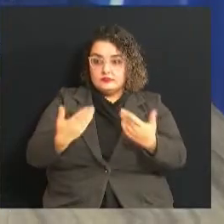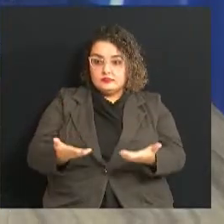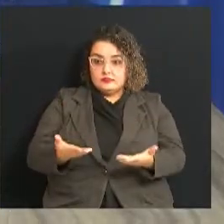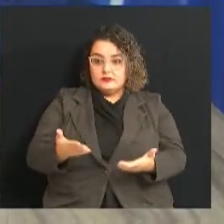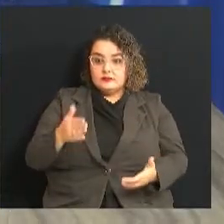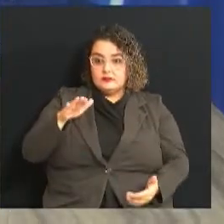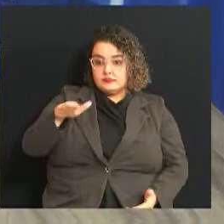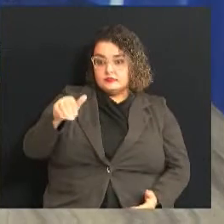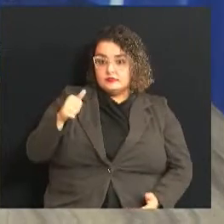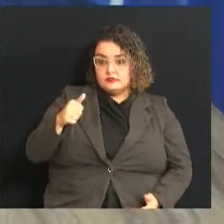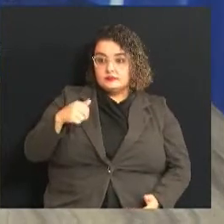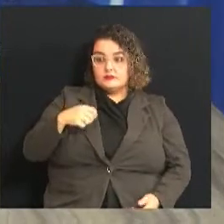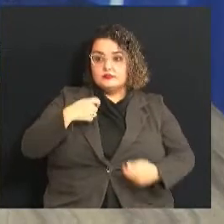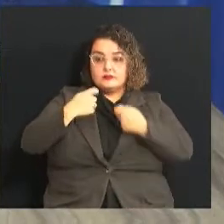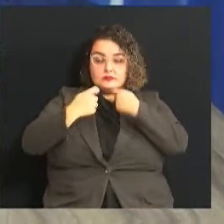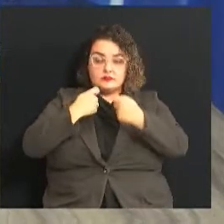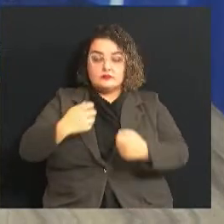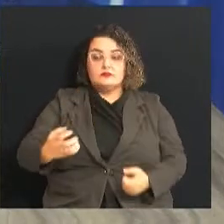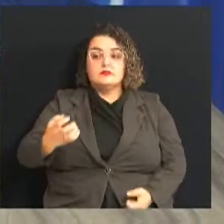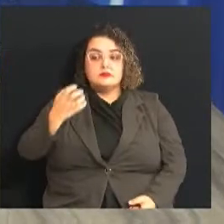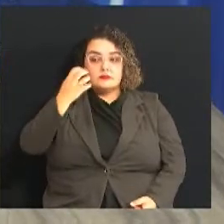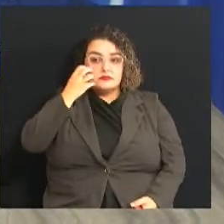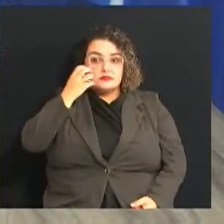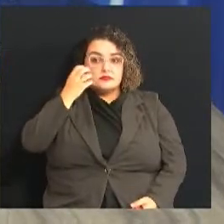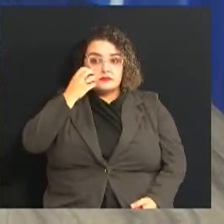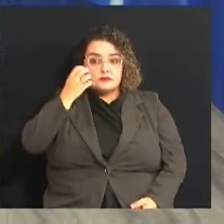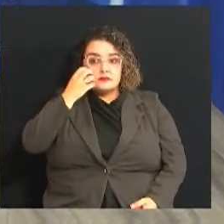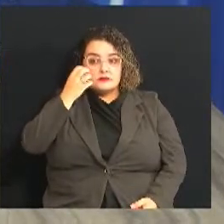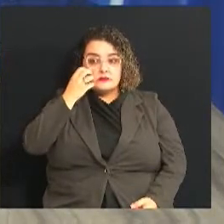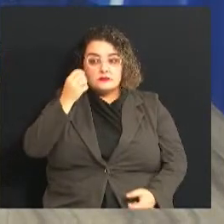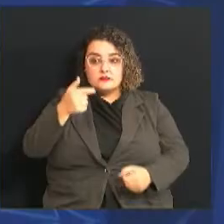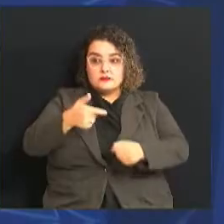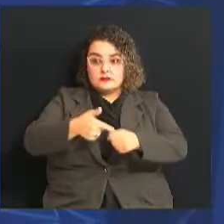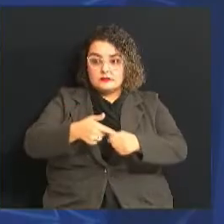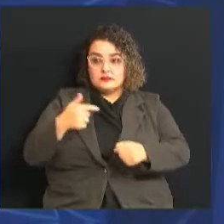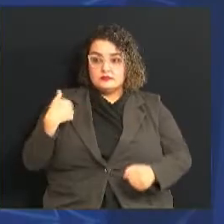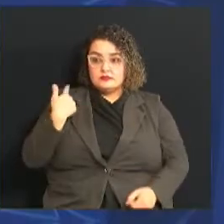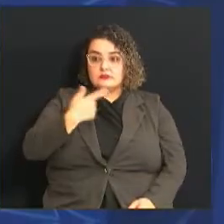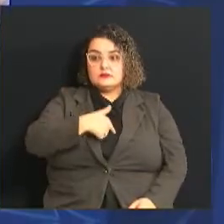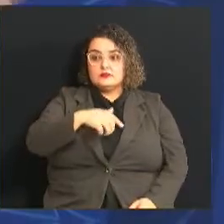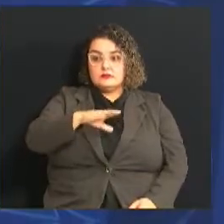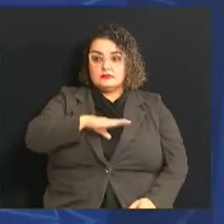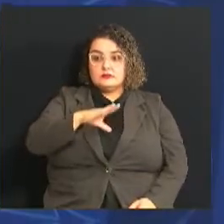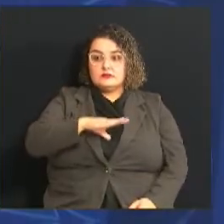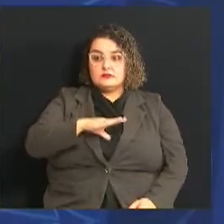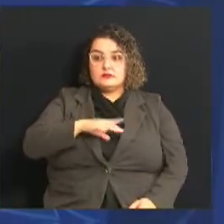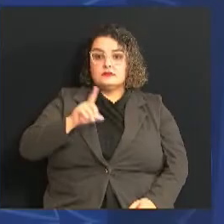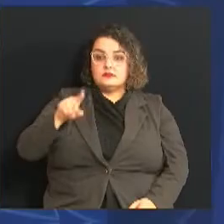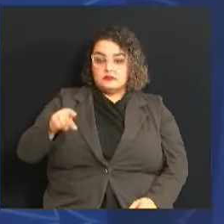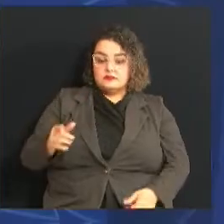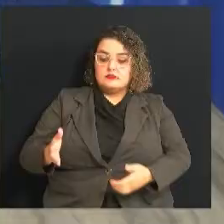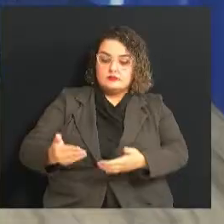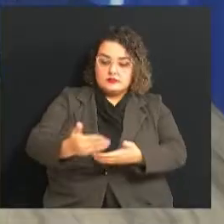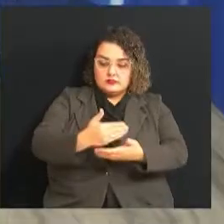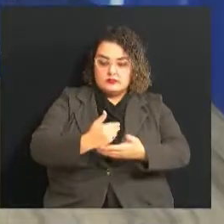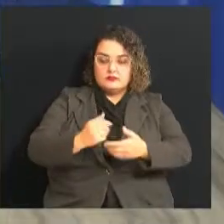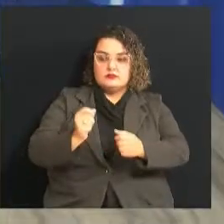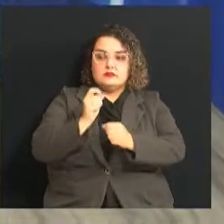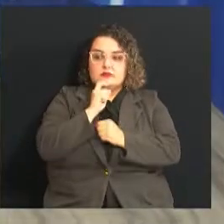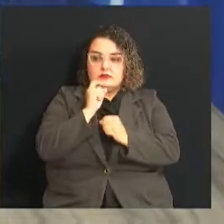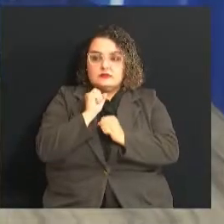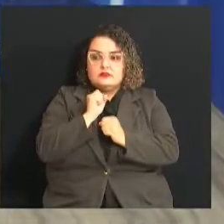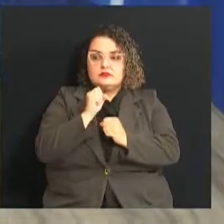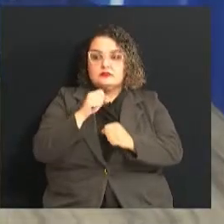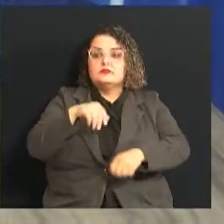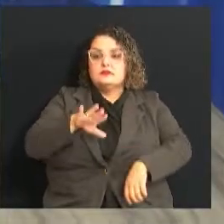nosso repórter, o André Aranha, que está em um posto aqui da nossa cidade, que está arrecadando, e ele tem mais informações.